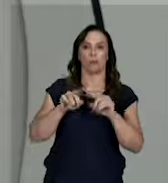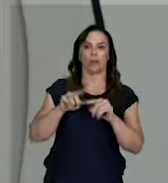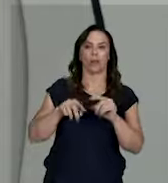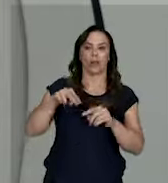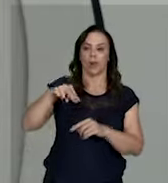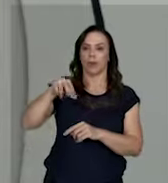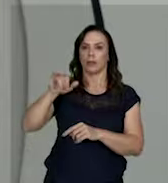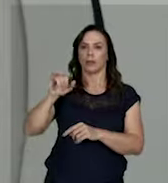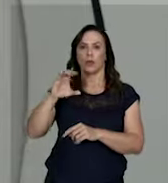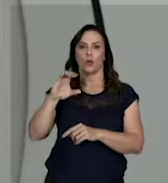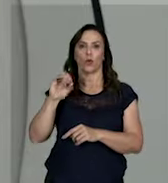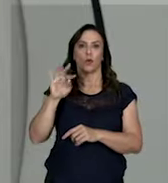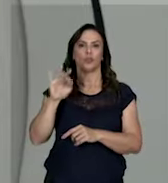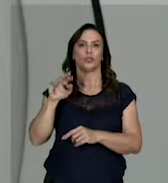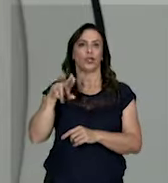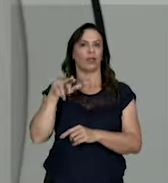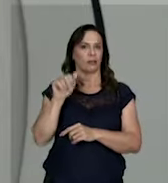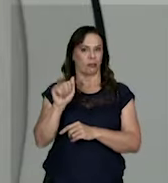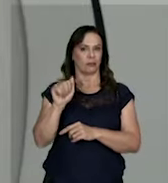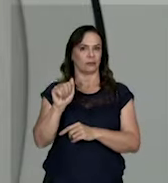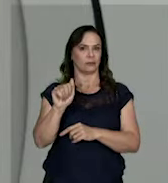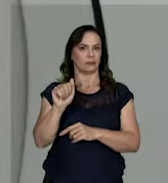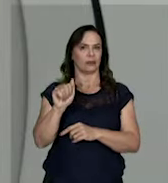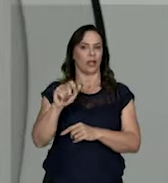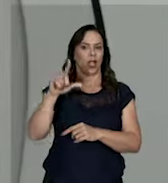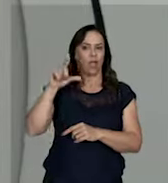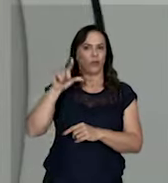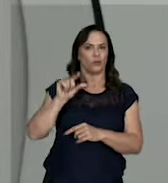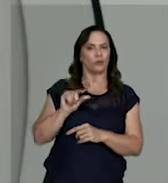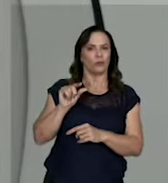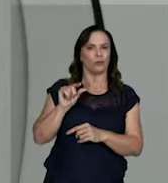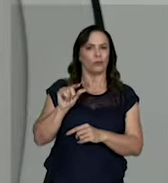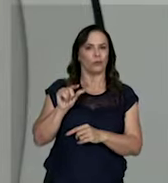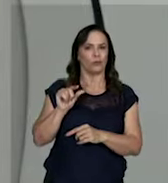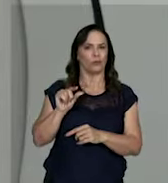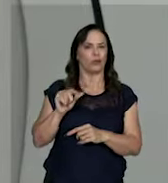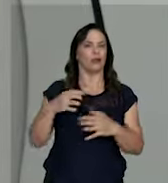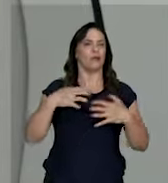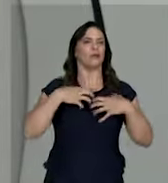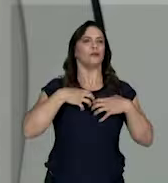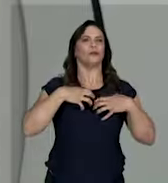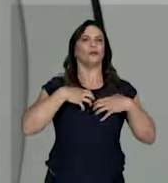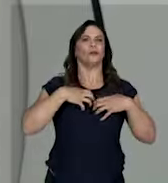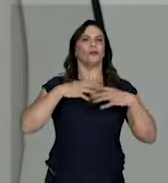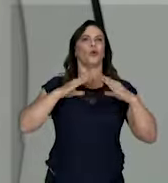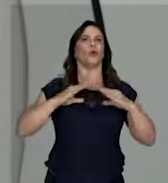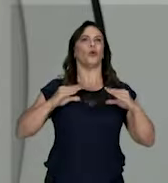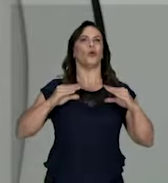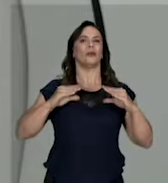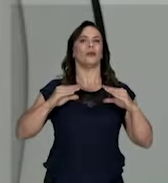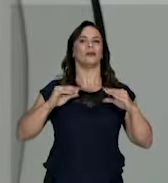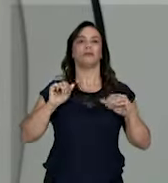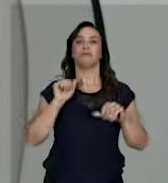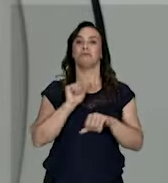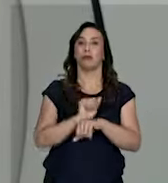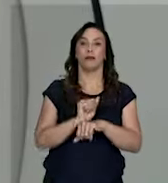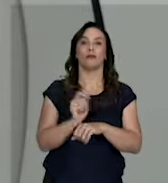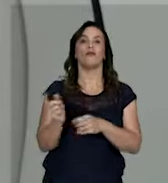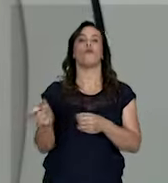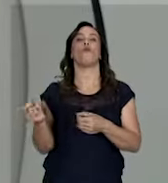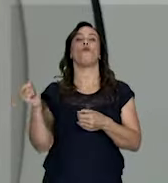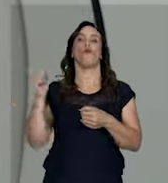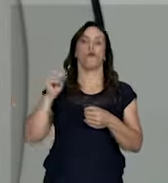esses níveis de dopamina eles caem e vem o desejo de fumar novamente. Então, isso é a dependência, o vício pelo